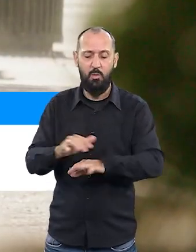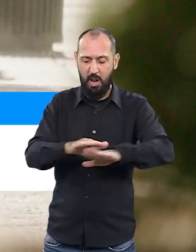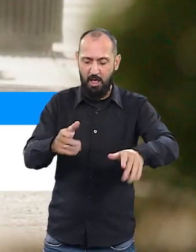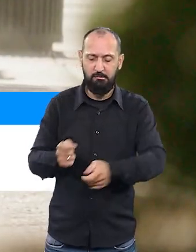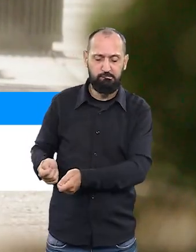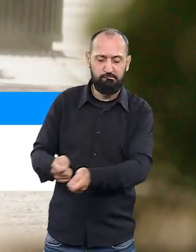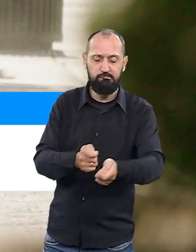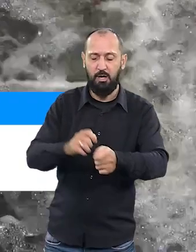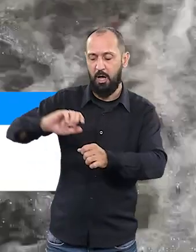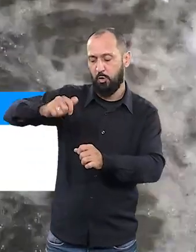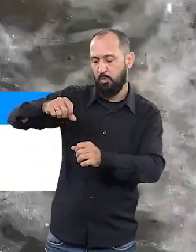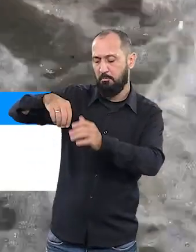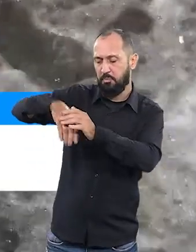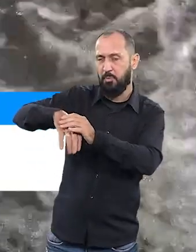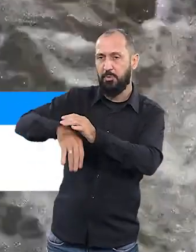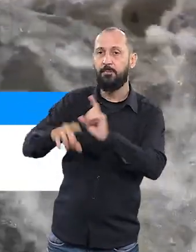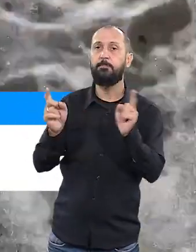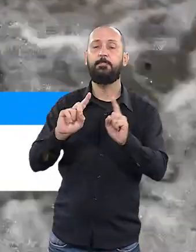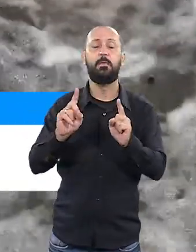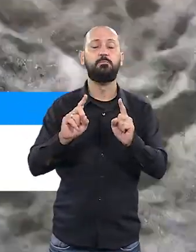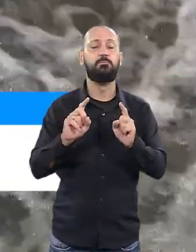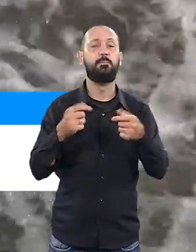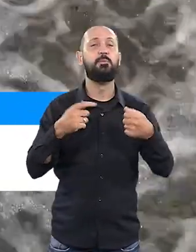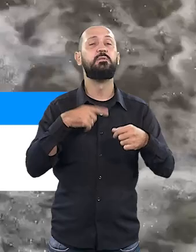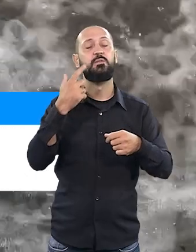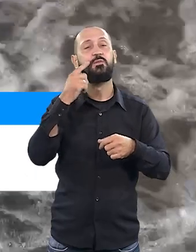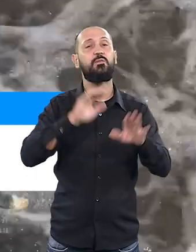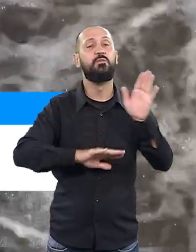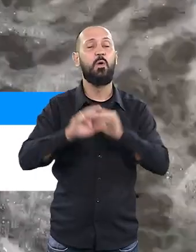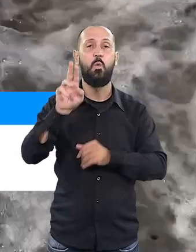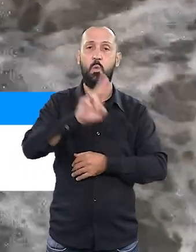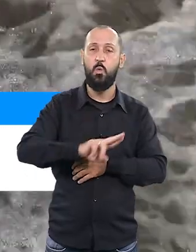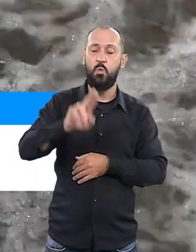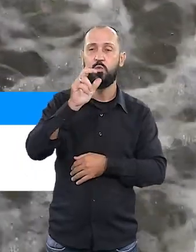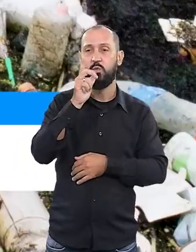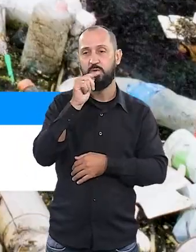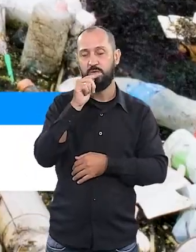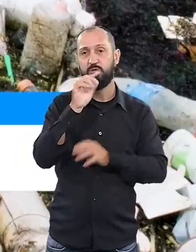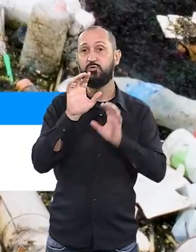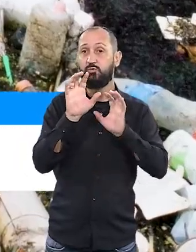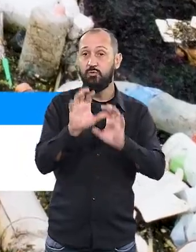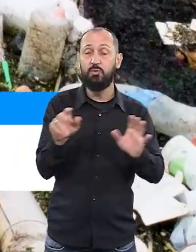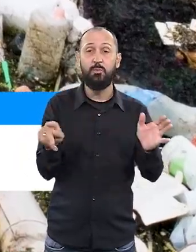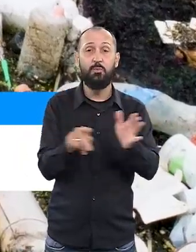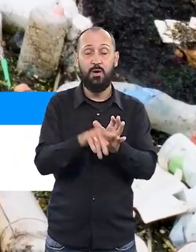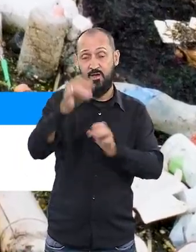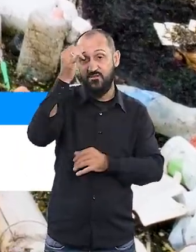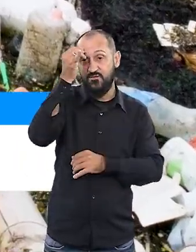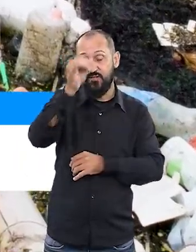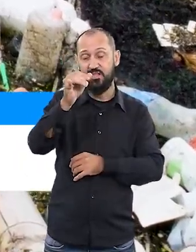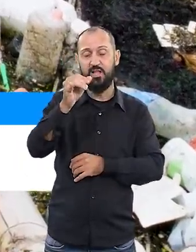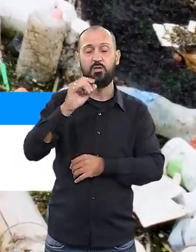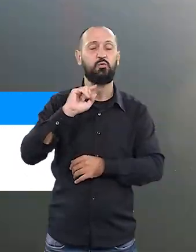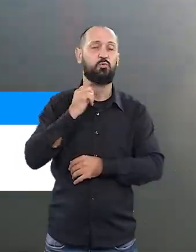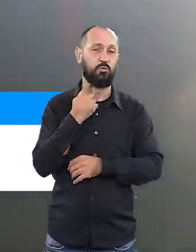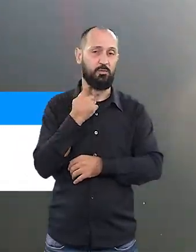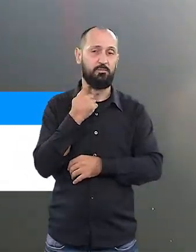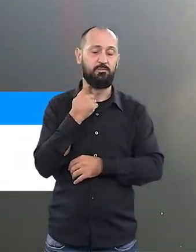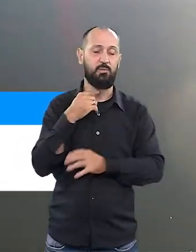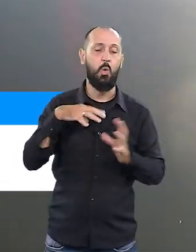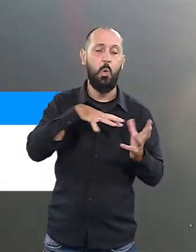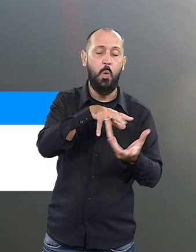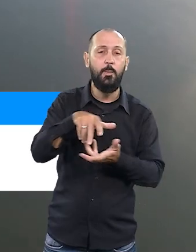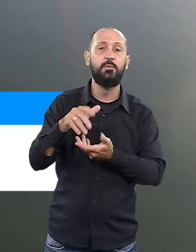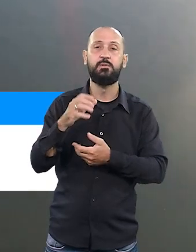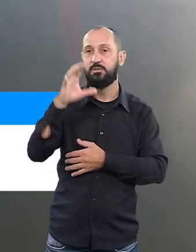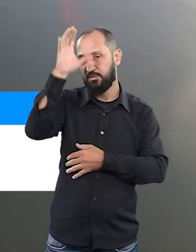não deixar a torneira aberta a gente tem que pontuar em relação ao uso dessa água de forma a evitar a sua poluição o mundo